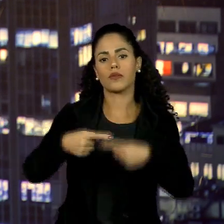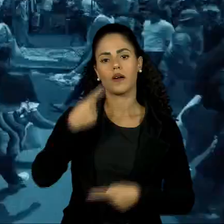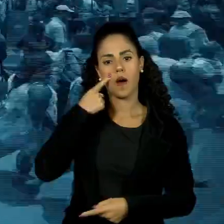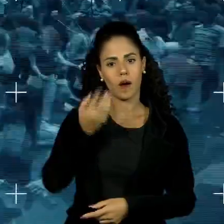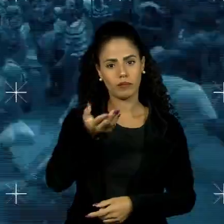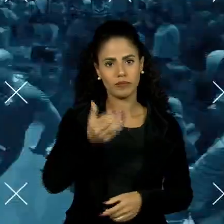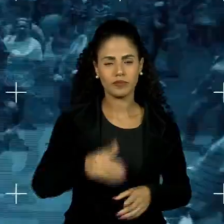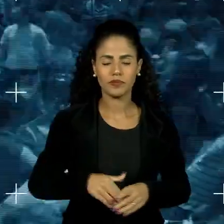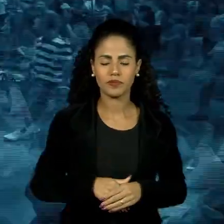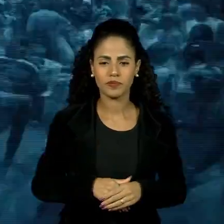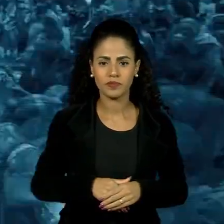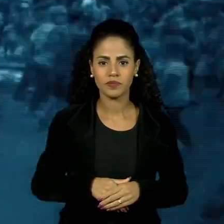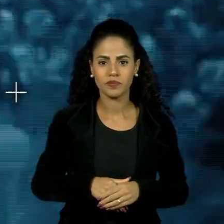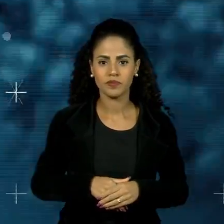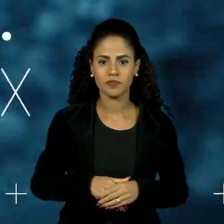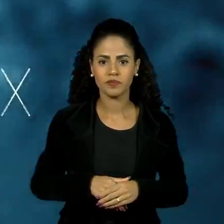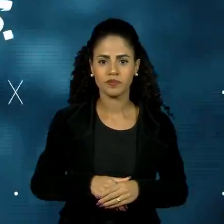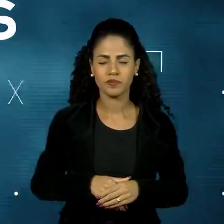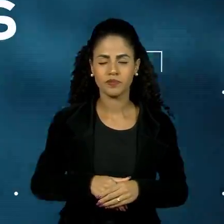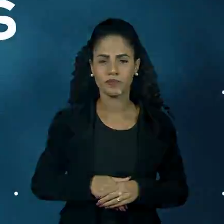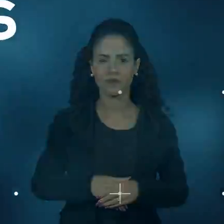escutá-los.